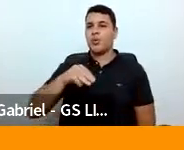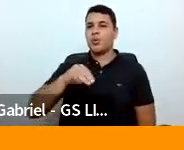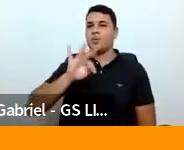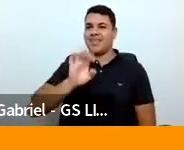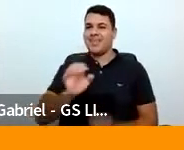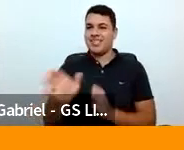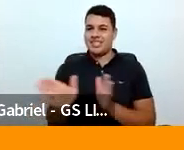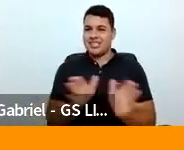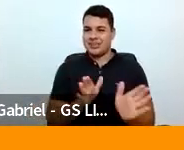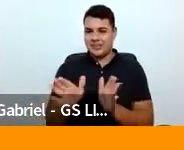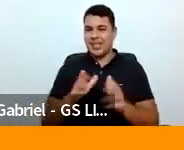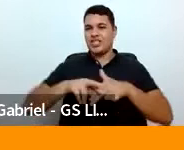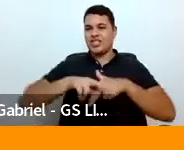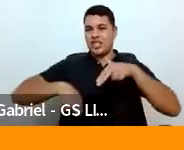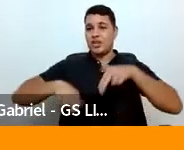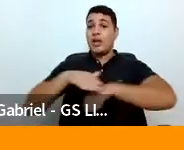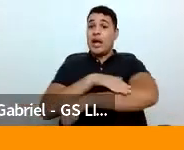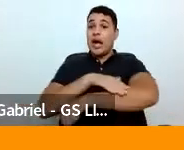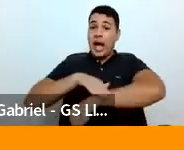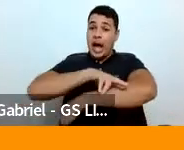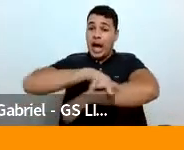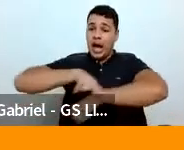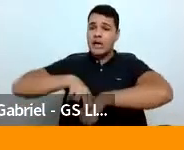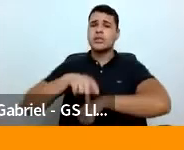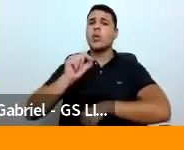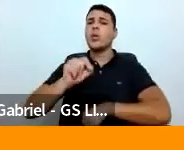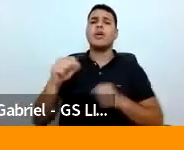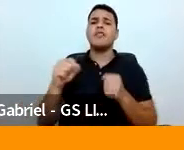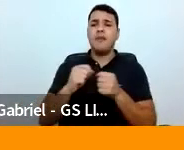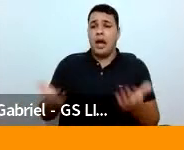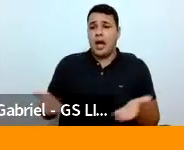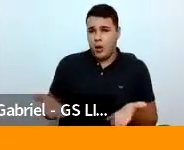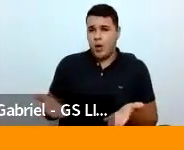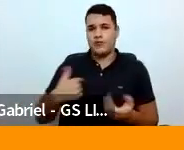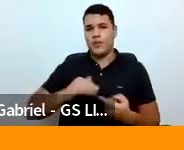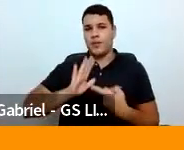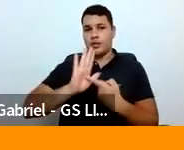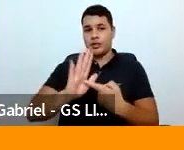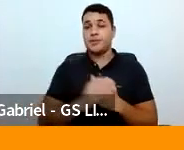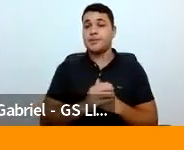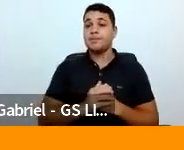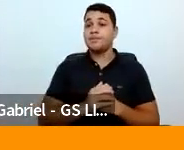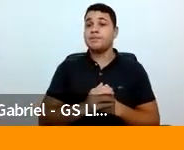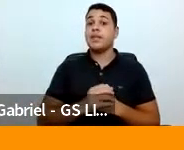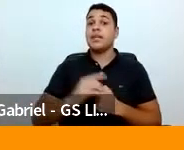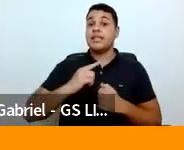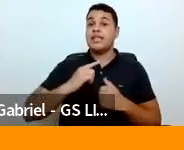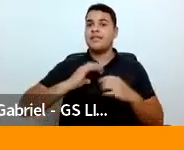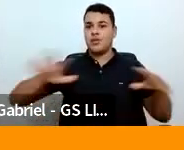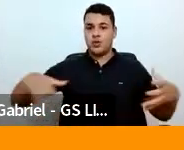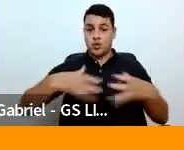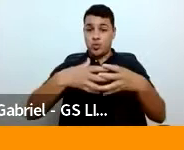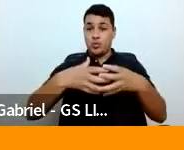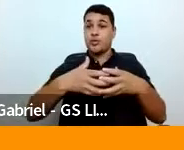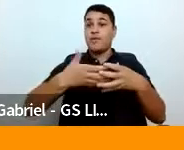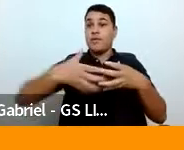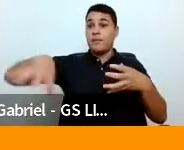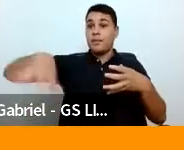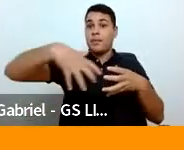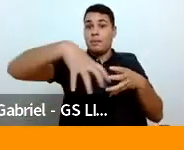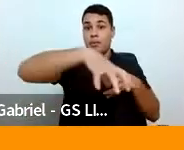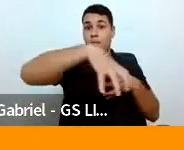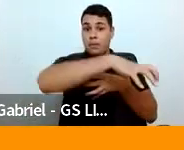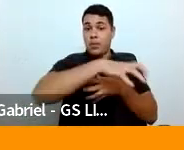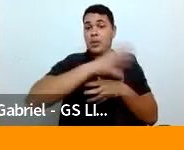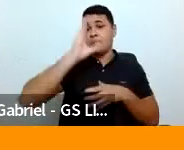como destaque mesmo, né, das nossas ações, né? A gente se organizou no comitê em grupos de trabalho e a gente tem atuado em três frentes